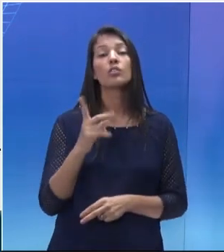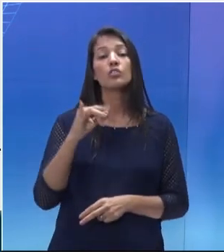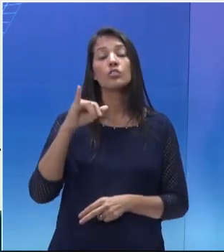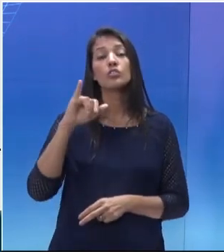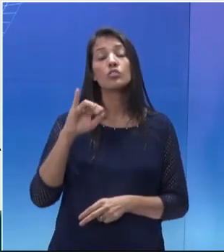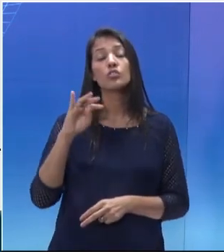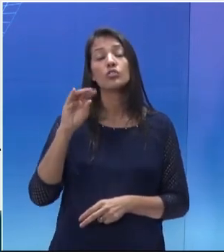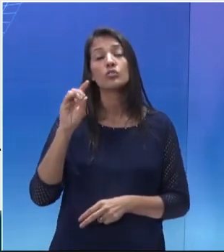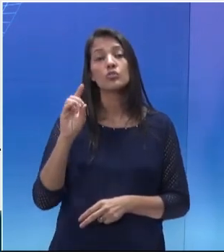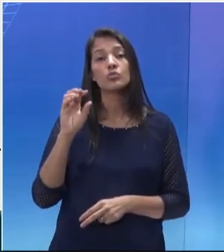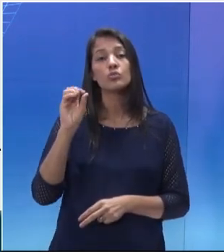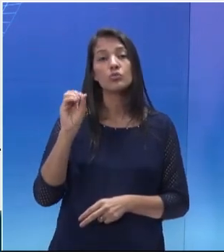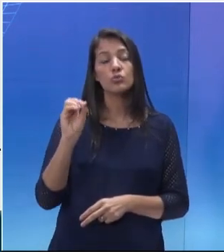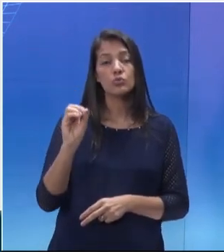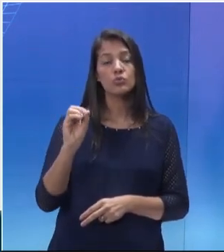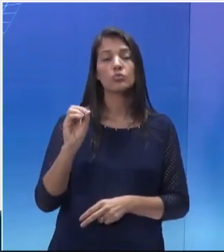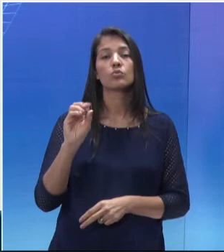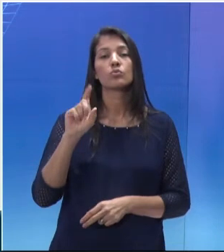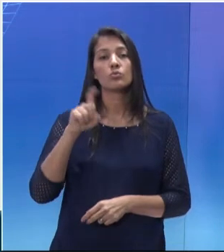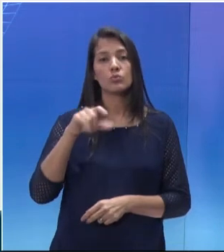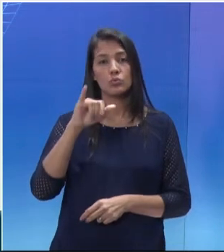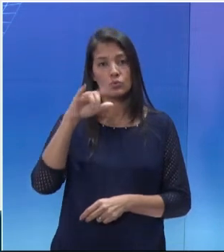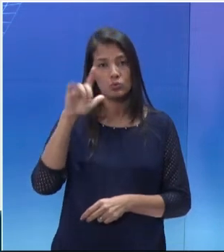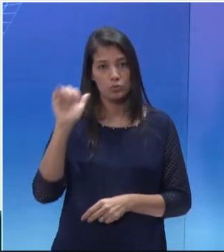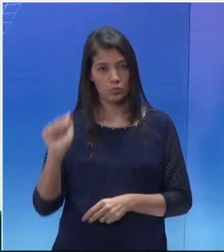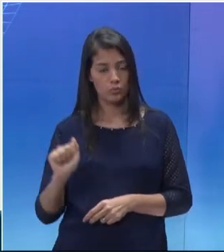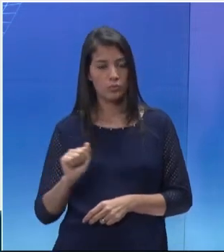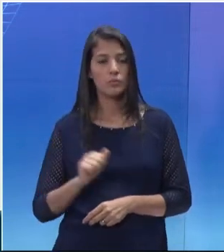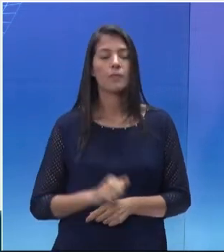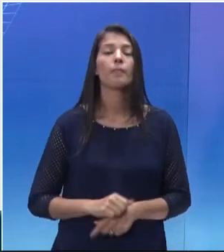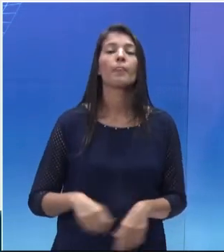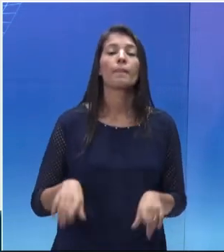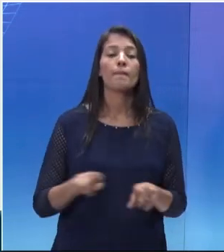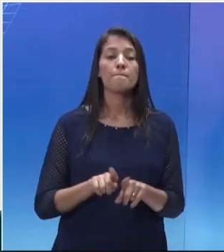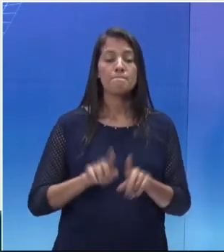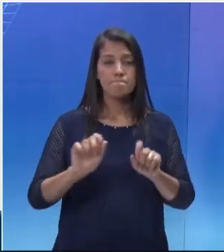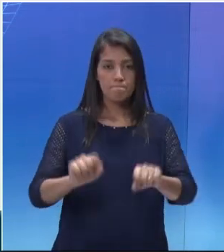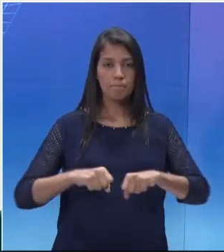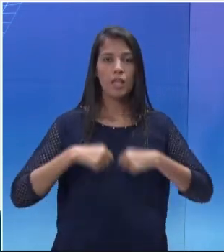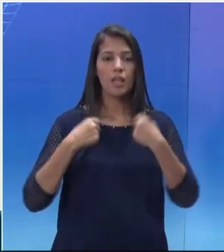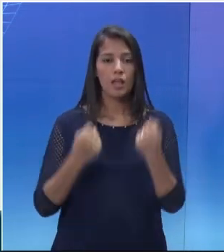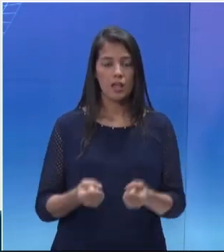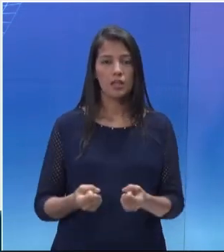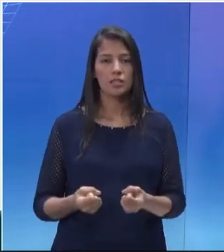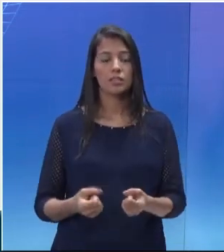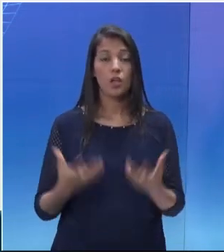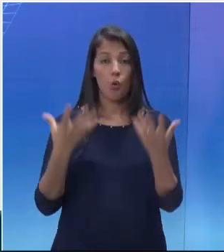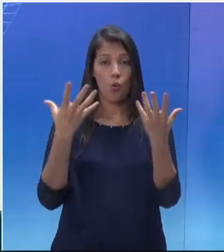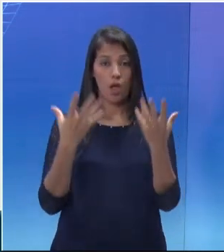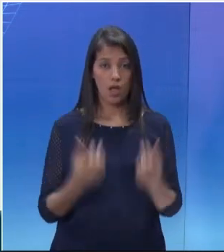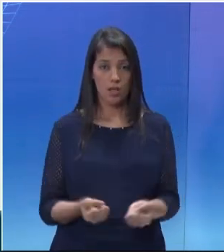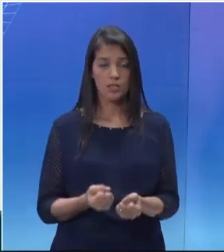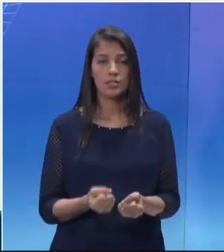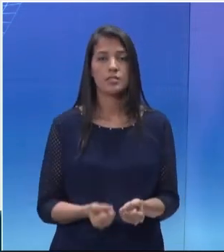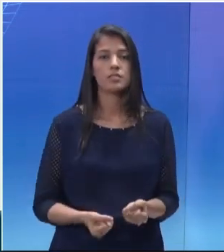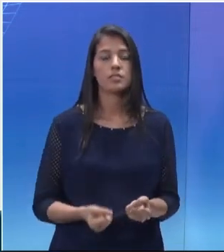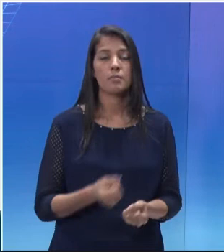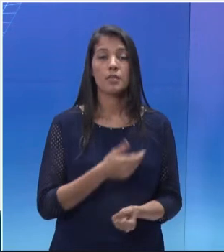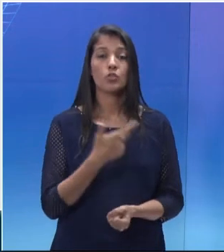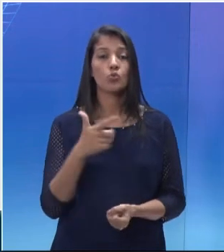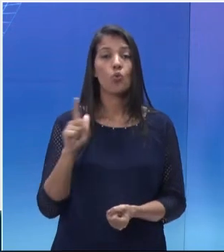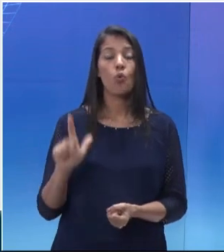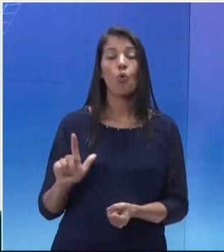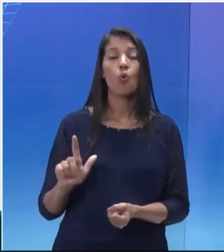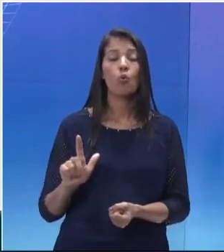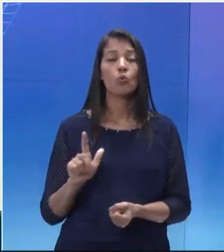em relação à hidroxila. De modo que a nossa reação catódica, então, vai ser o hidrogênio recebendo